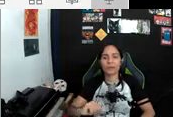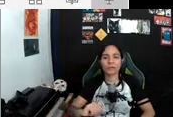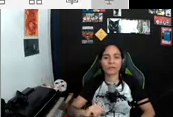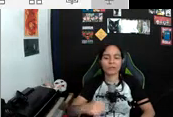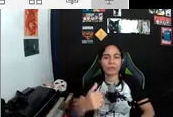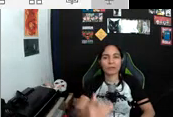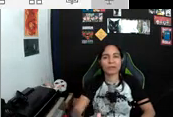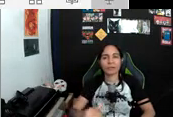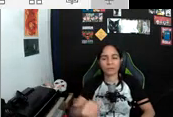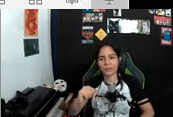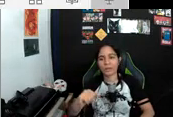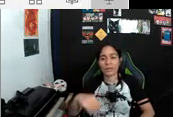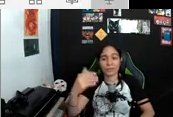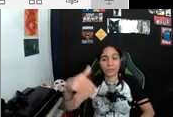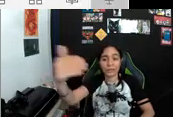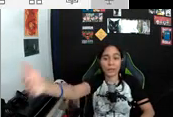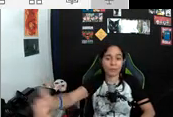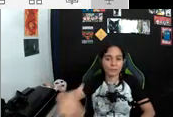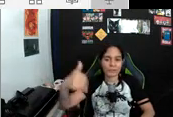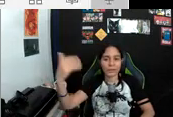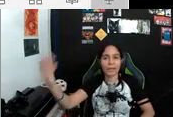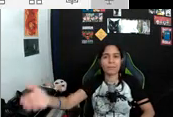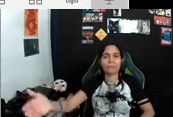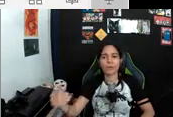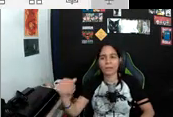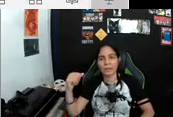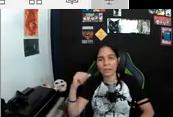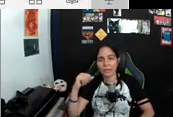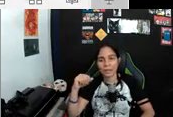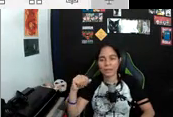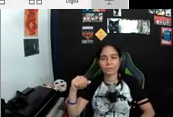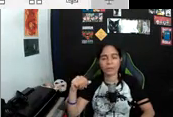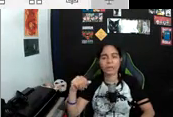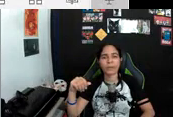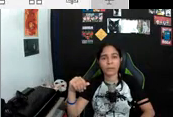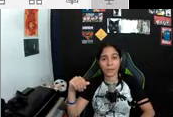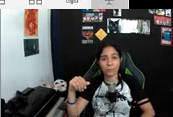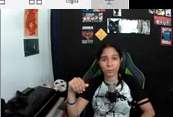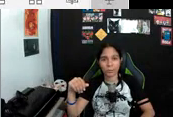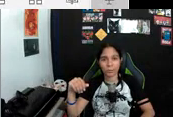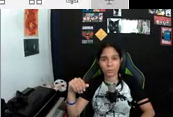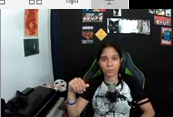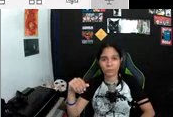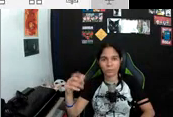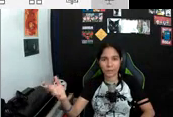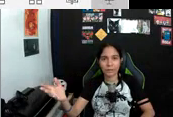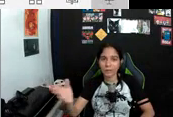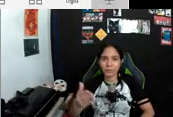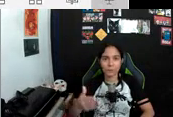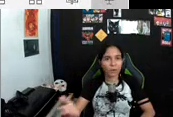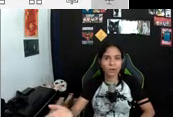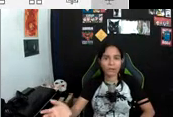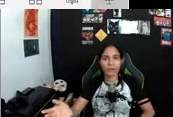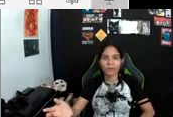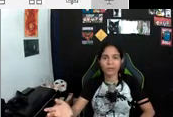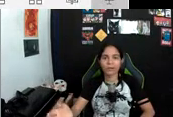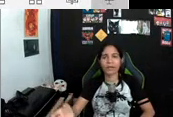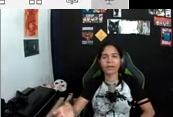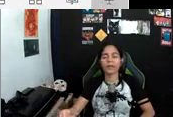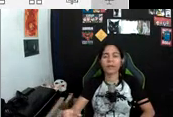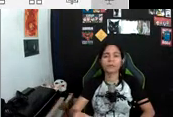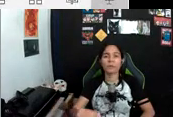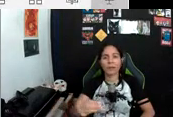não ficaram sem atendimento, sem cirurgia naquele dia e depois até repor aquele equipamento que ele quebrou? Né? Então, isso não pode